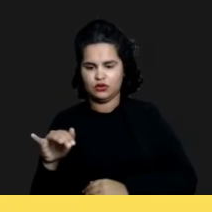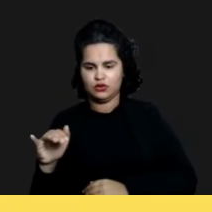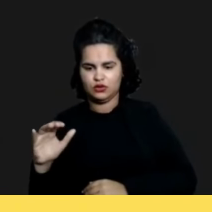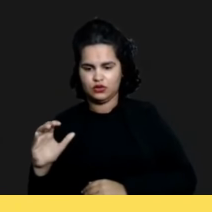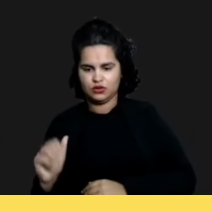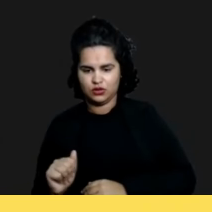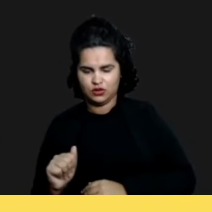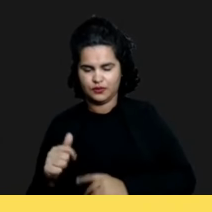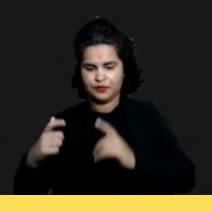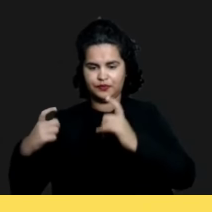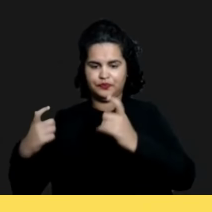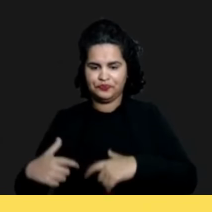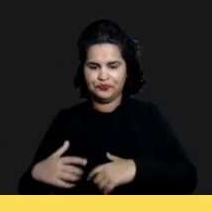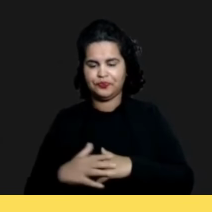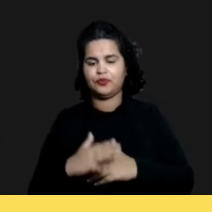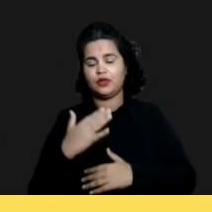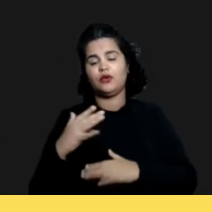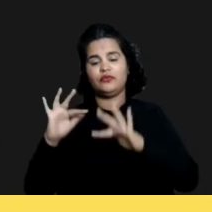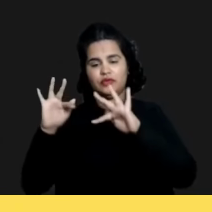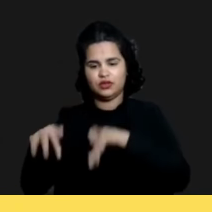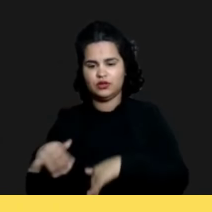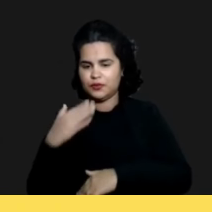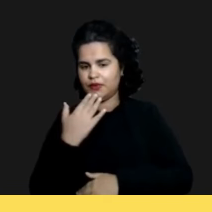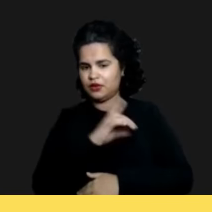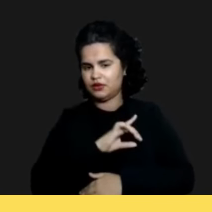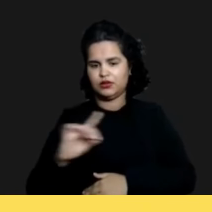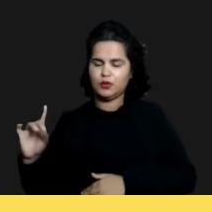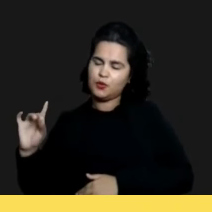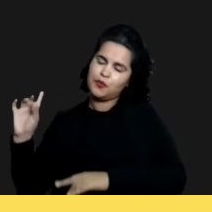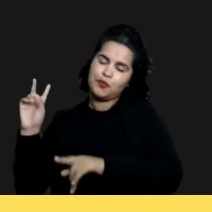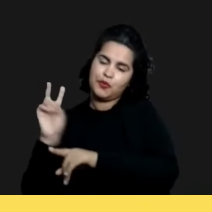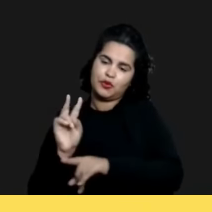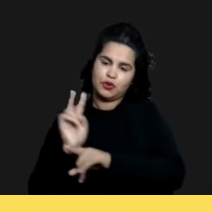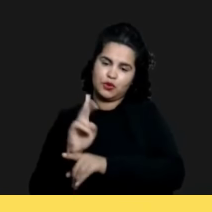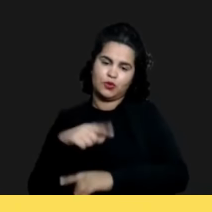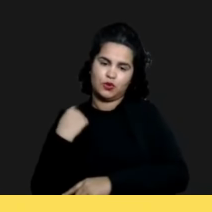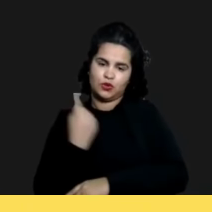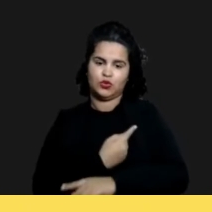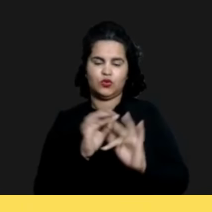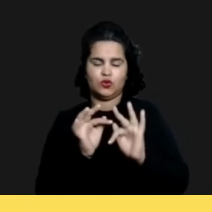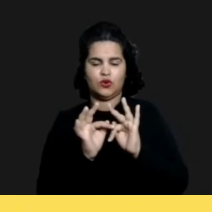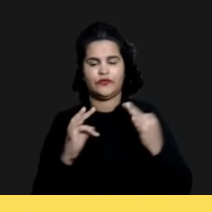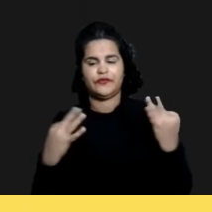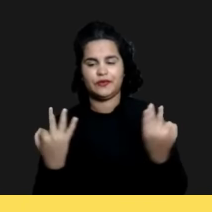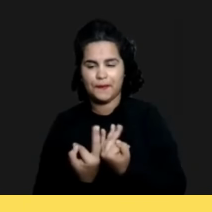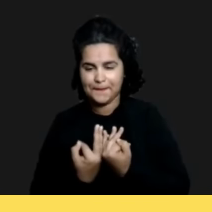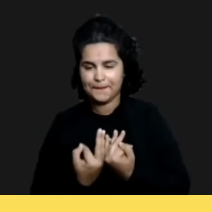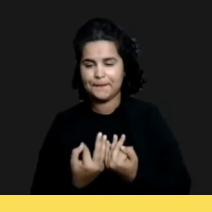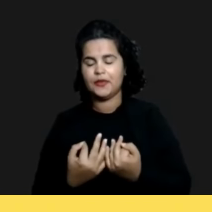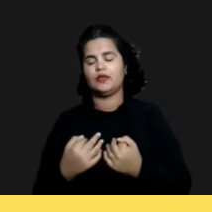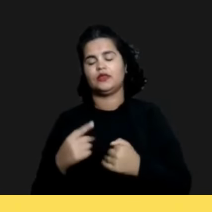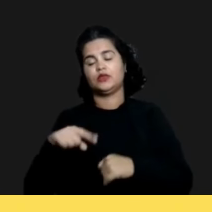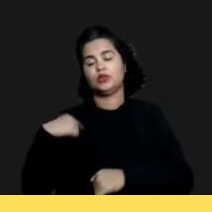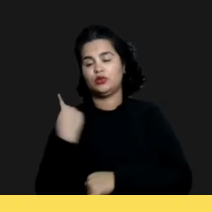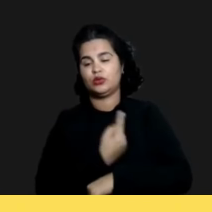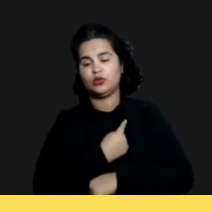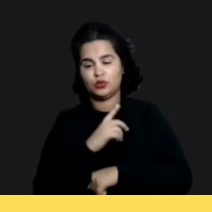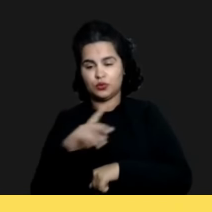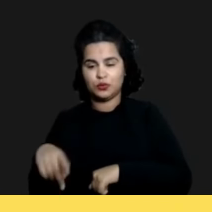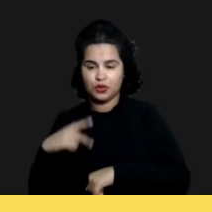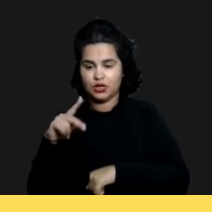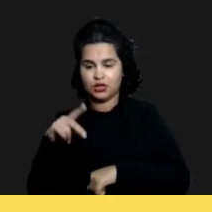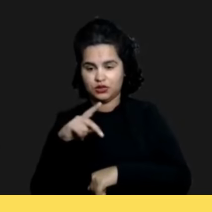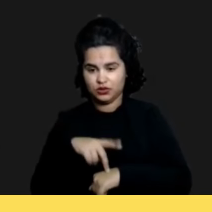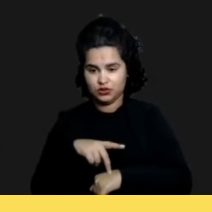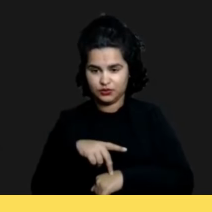Finalizo, então, rogando a Deus que proteja as nossas famílias, a nossa pátria, para que